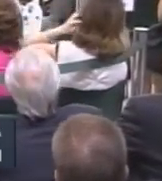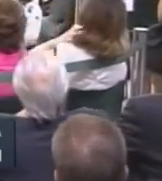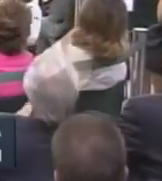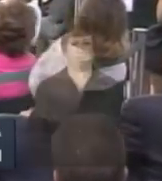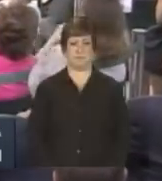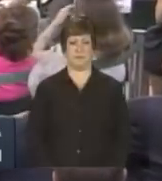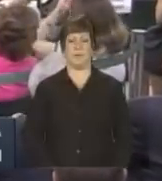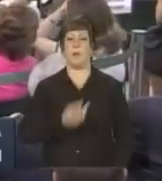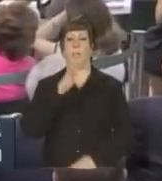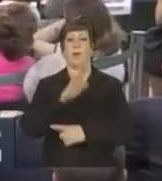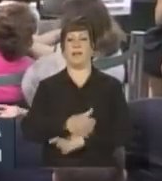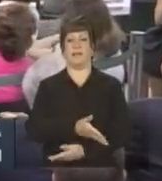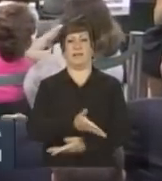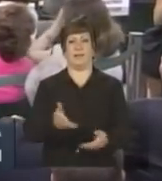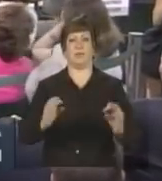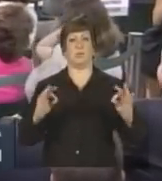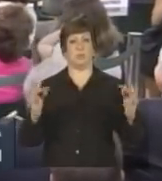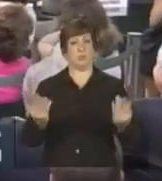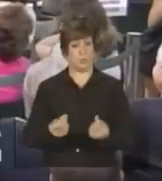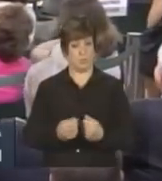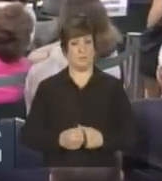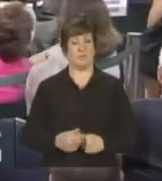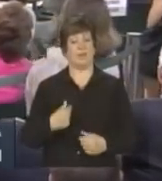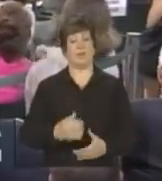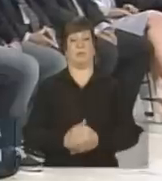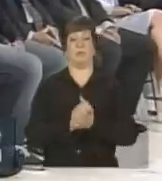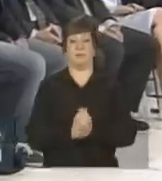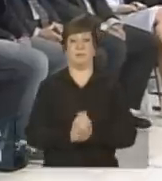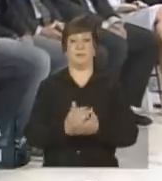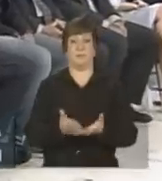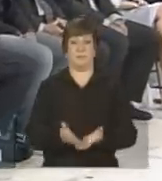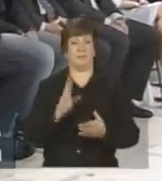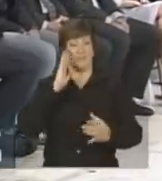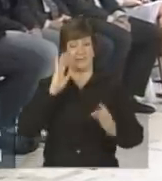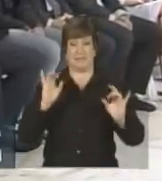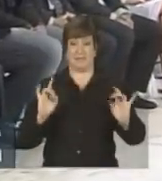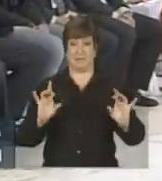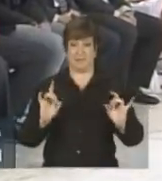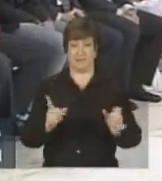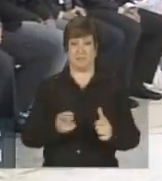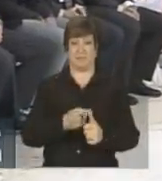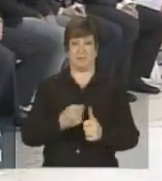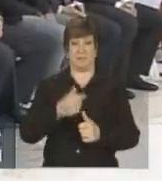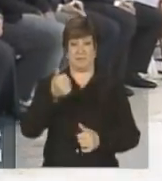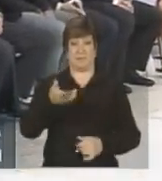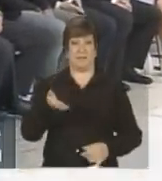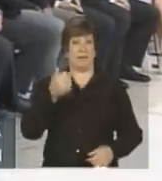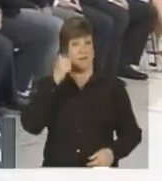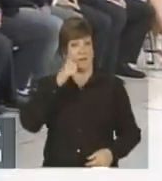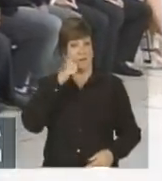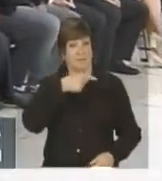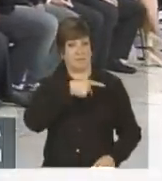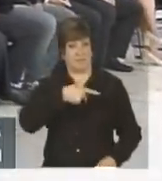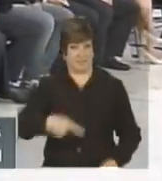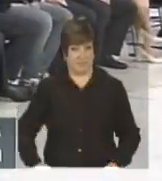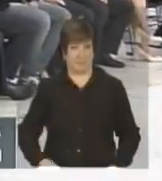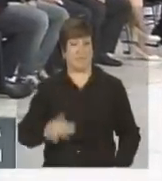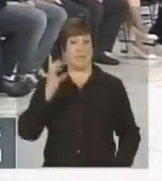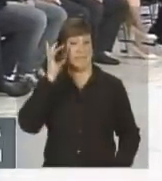Boa tarde a todos. Cumprimento em especial, primeiramente, nossa presidenta, Dilma